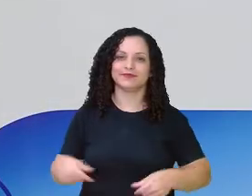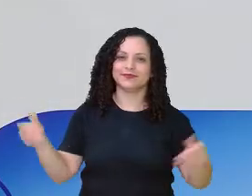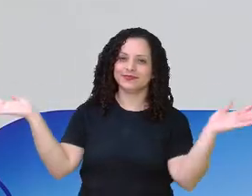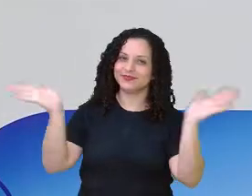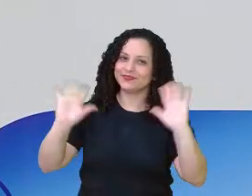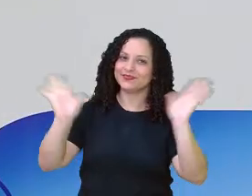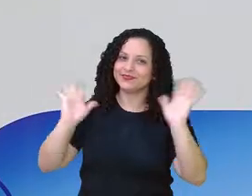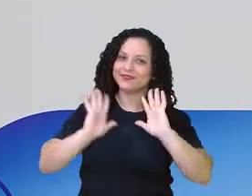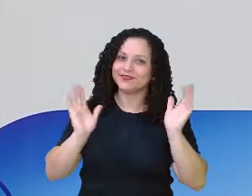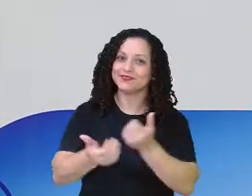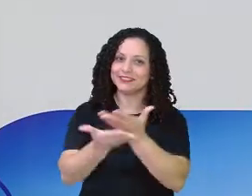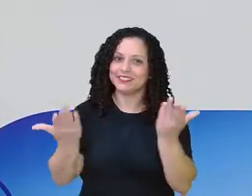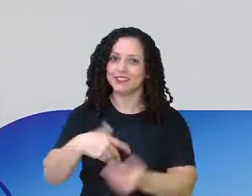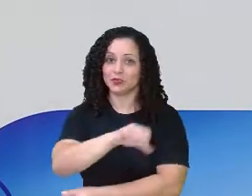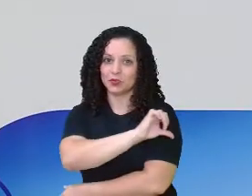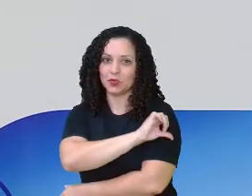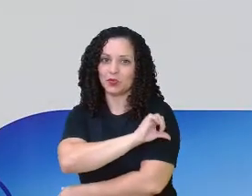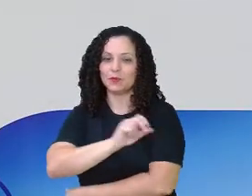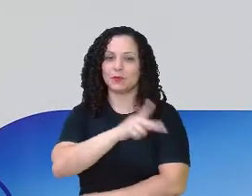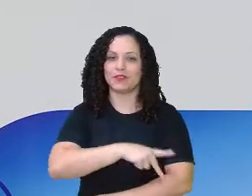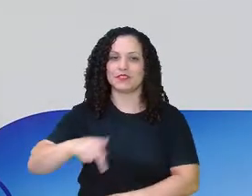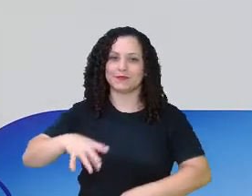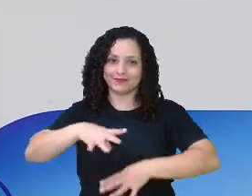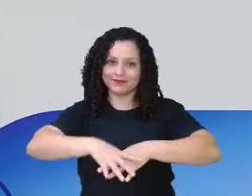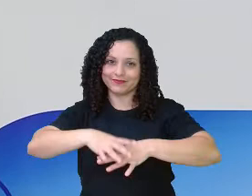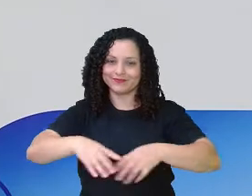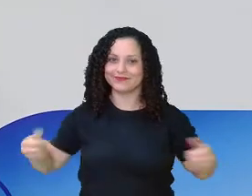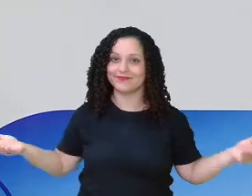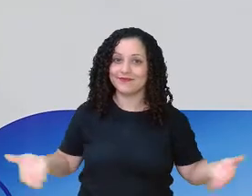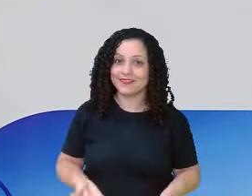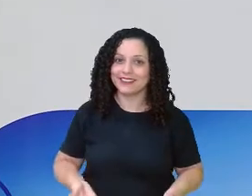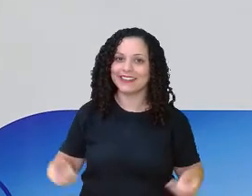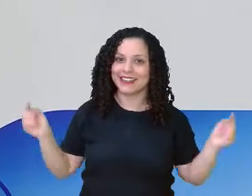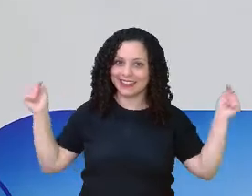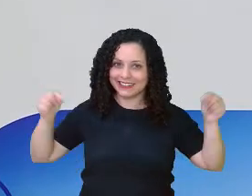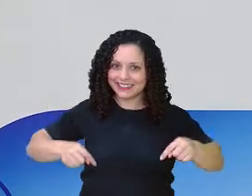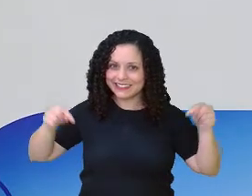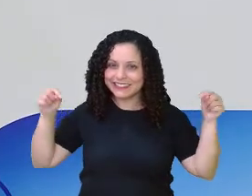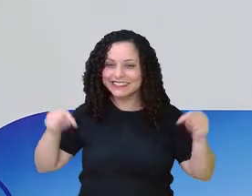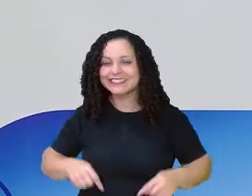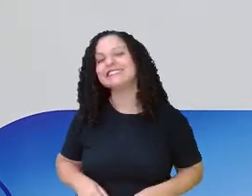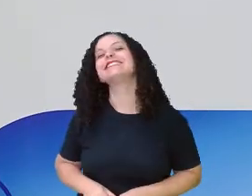Fala, nono ano! Ricardinho Matemática na área, mais uma vez!